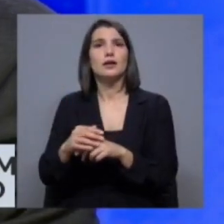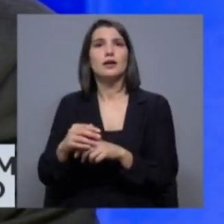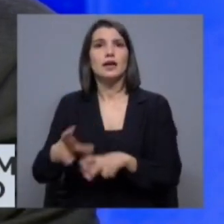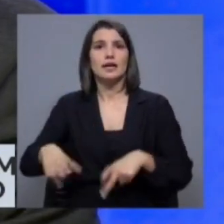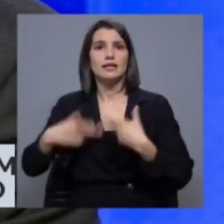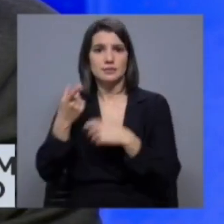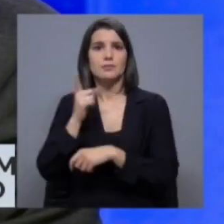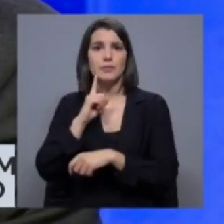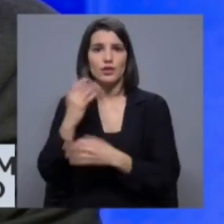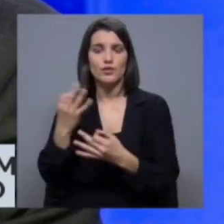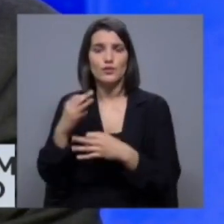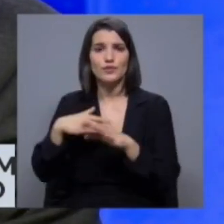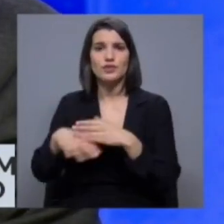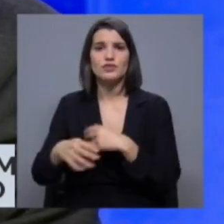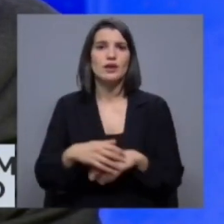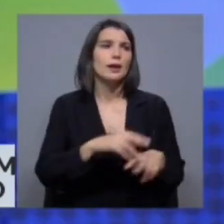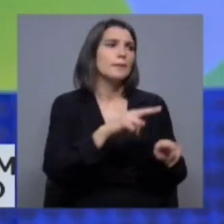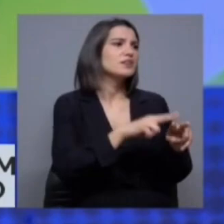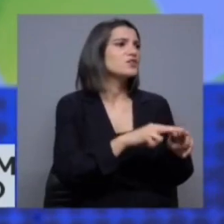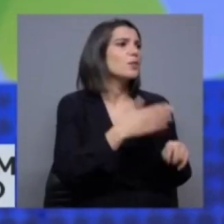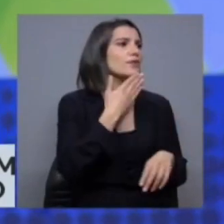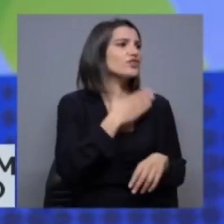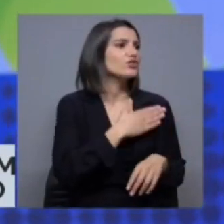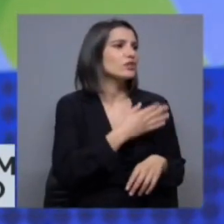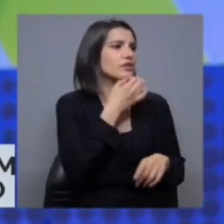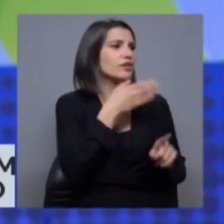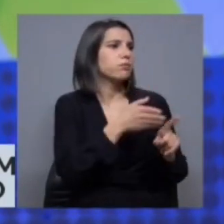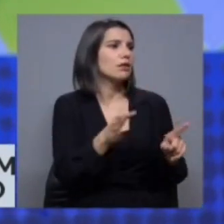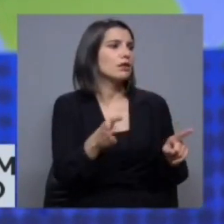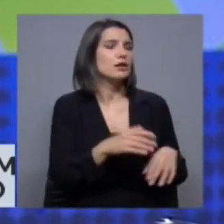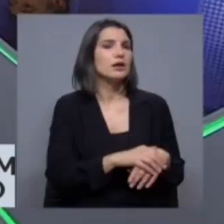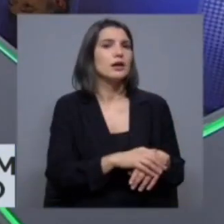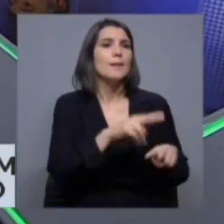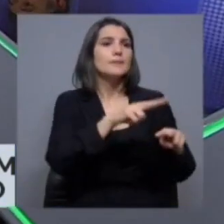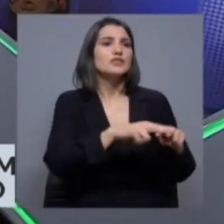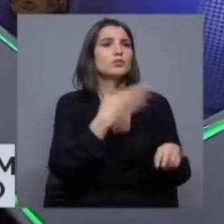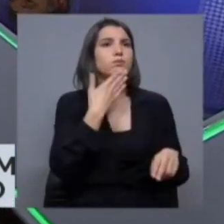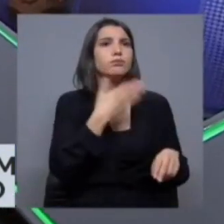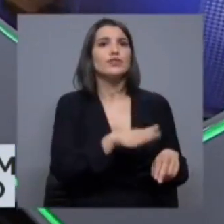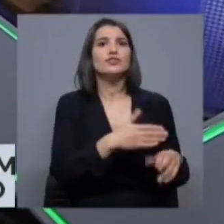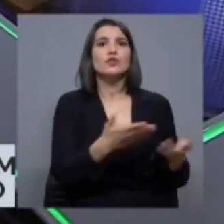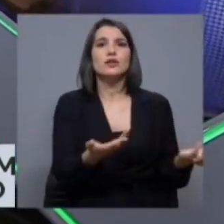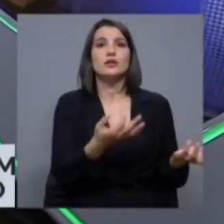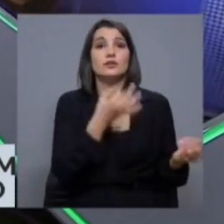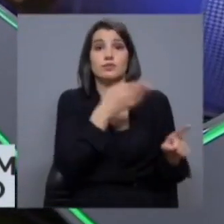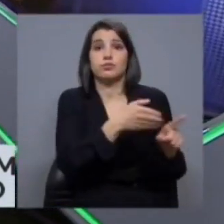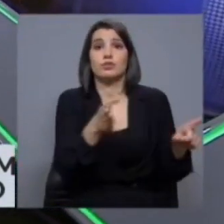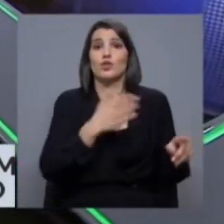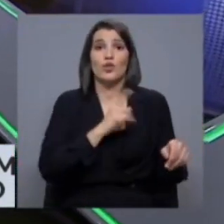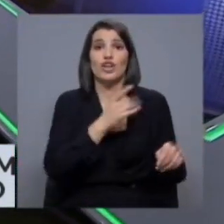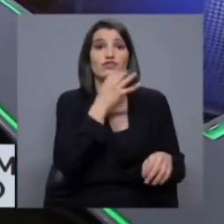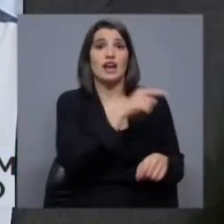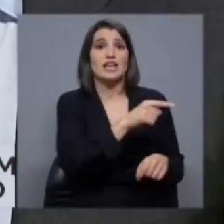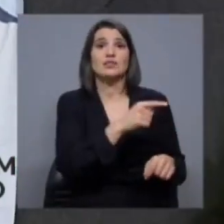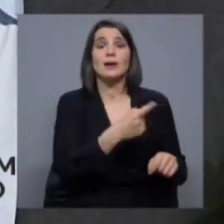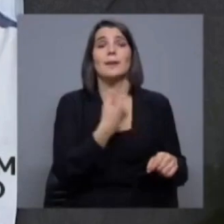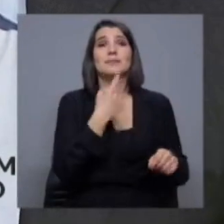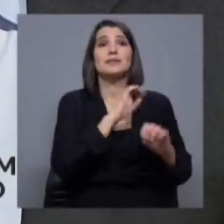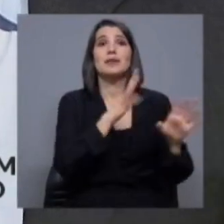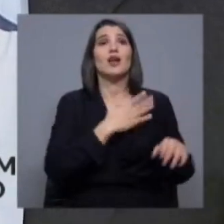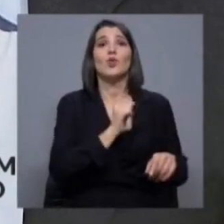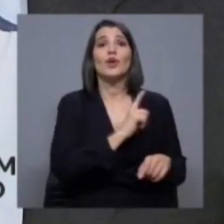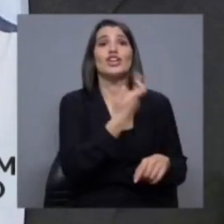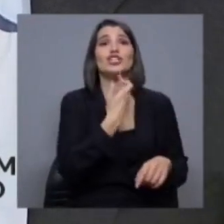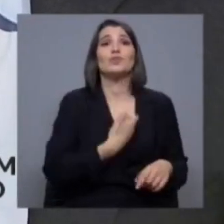então foi isso que já vendem mas não faz não estou a falar daquilo que entregar um presente eu vejo que estão lá e vamos arrasar hoje eu vou falar não quer